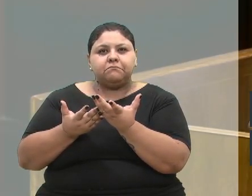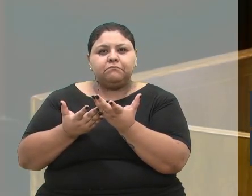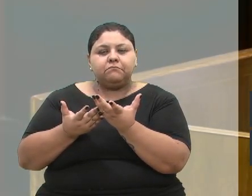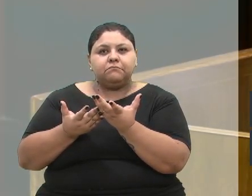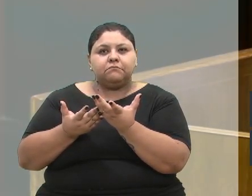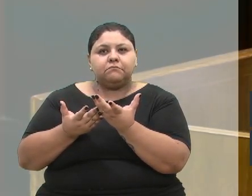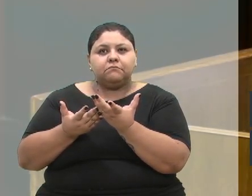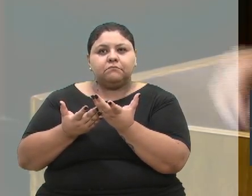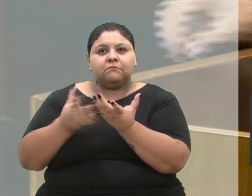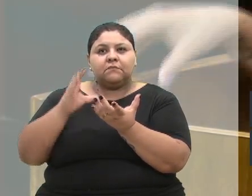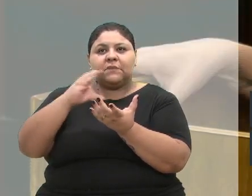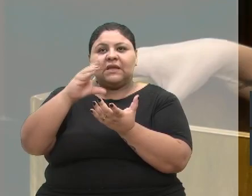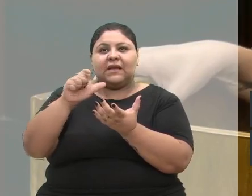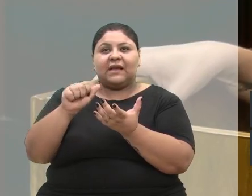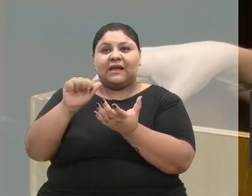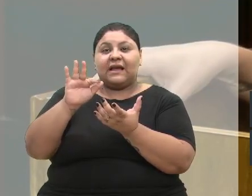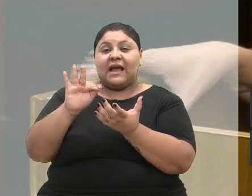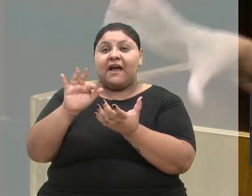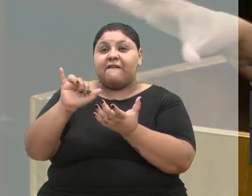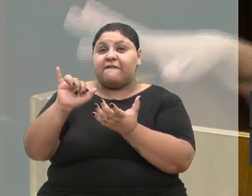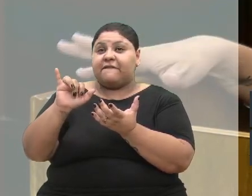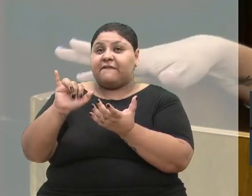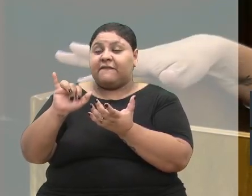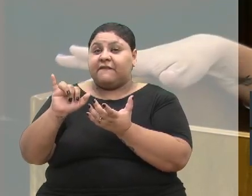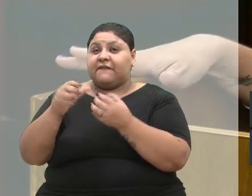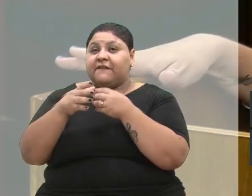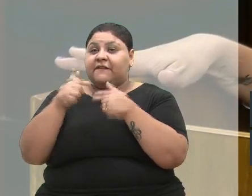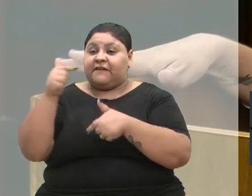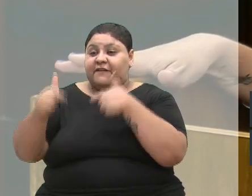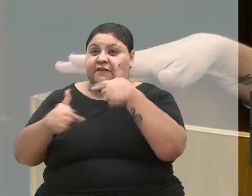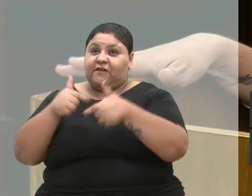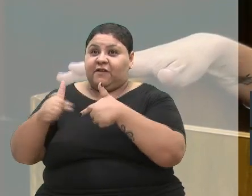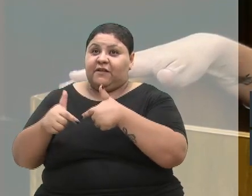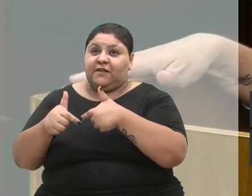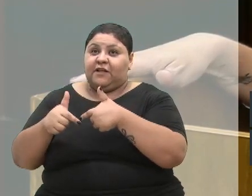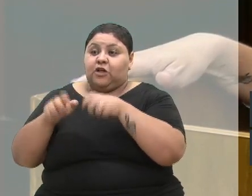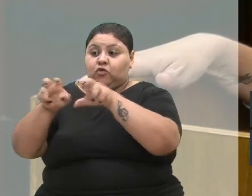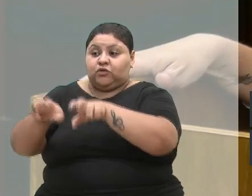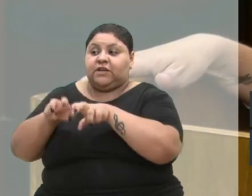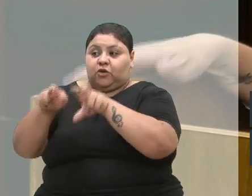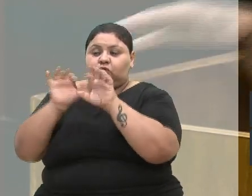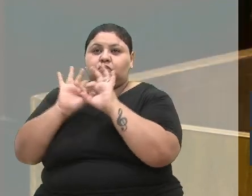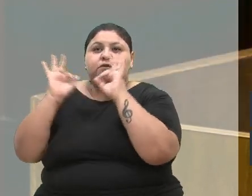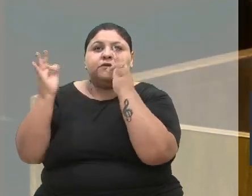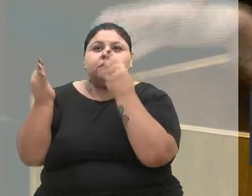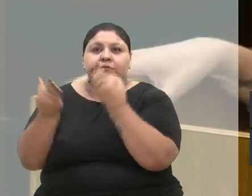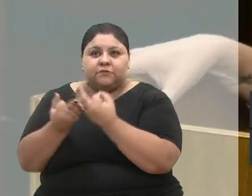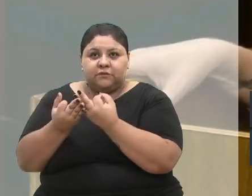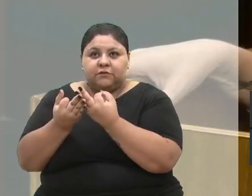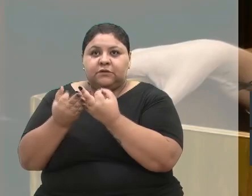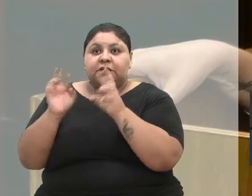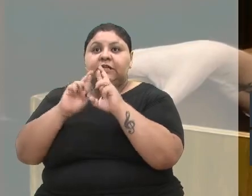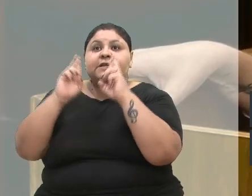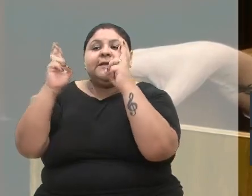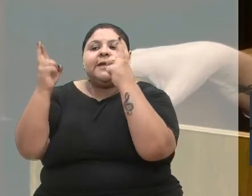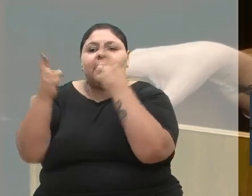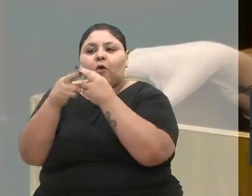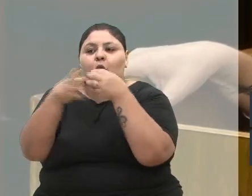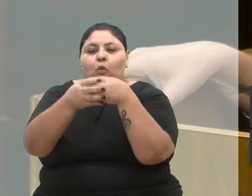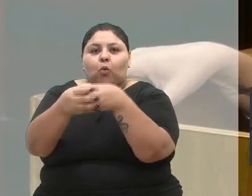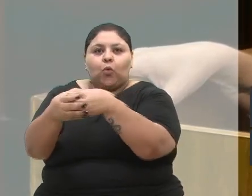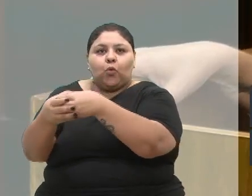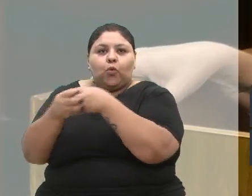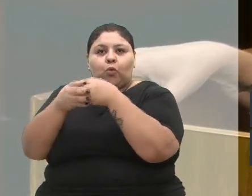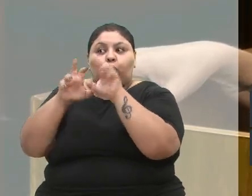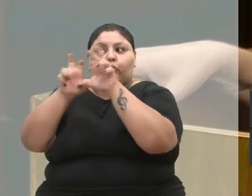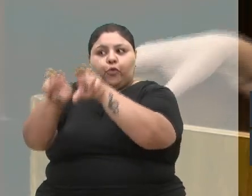a CAF, né, que é ali que trabalha com a questão dos agricultores familiares, que reúne a cooperativa, né, que reúne os